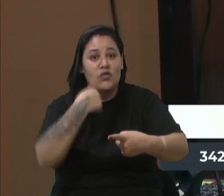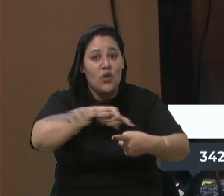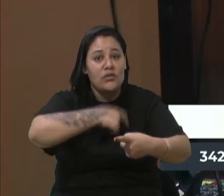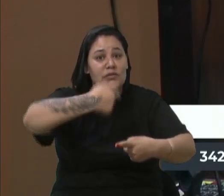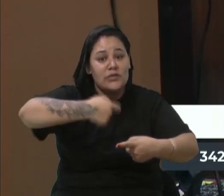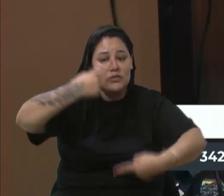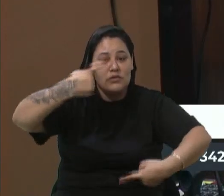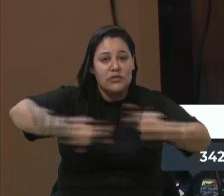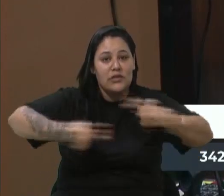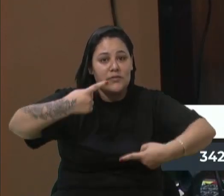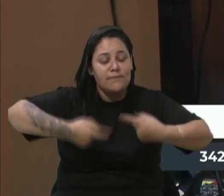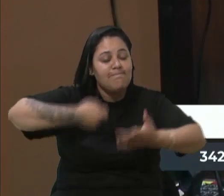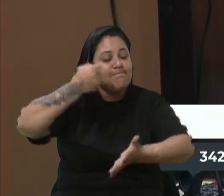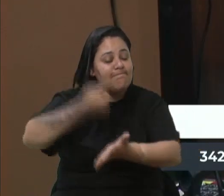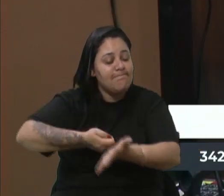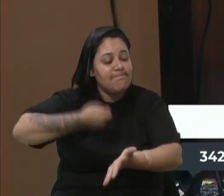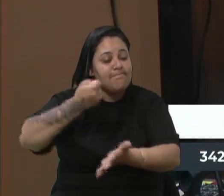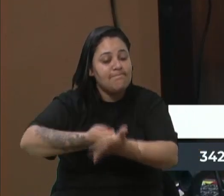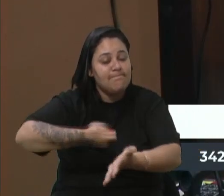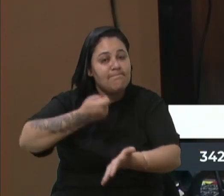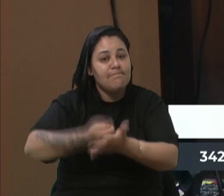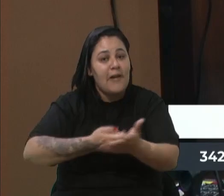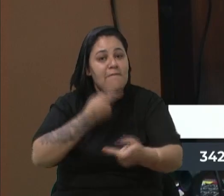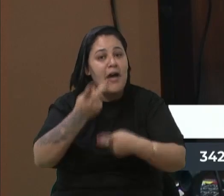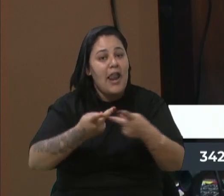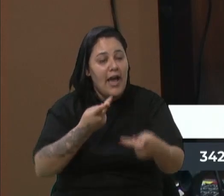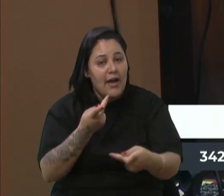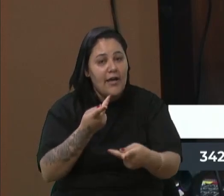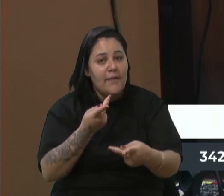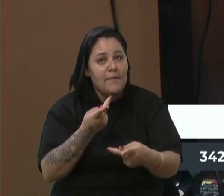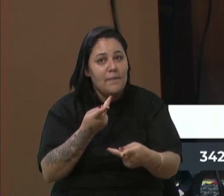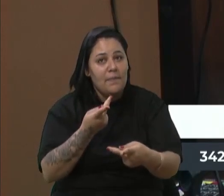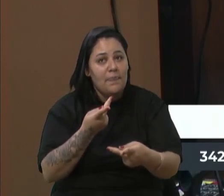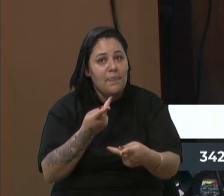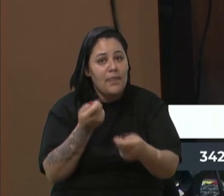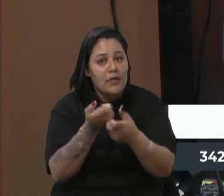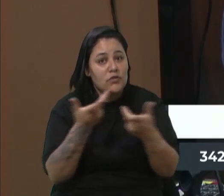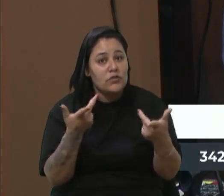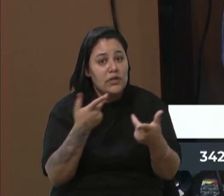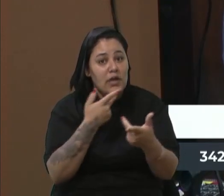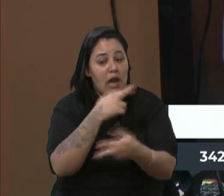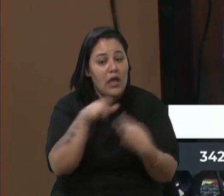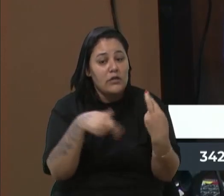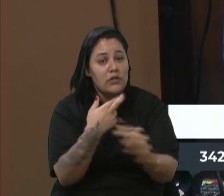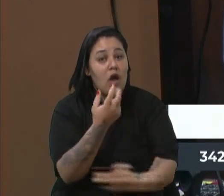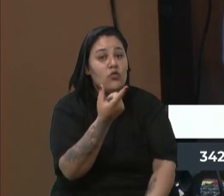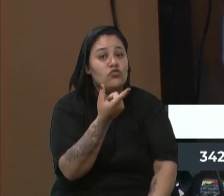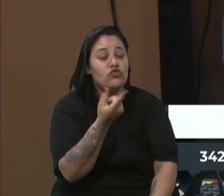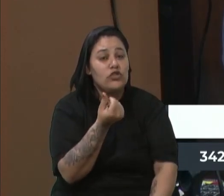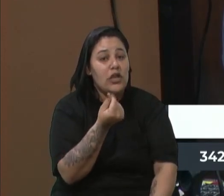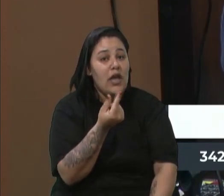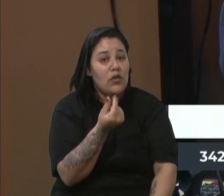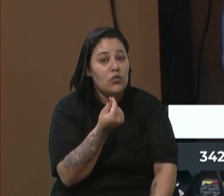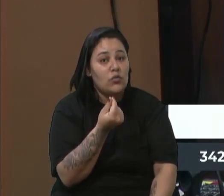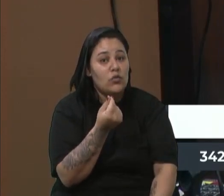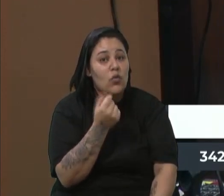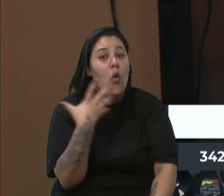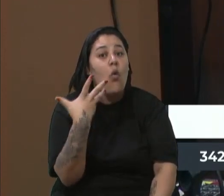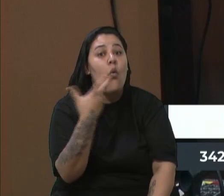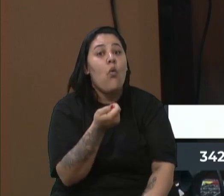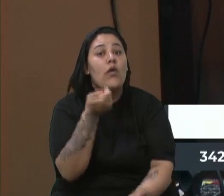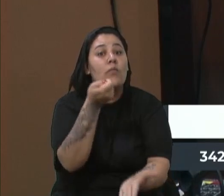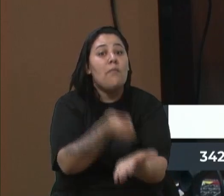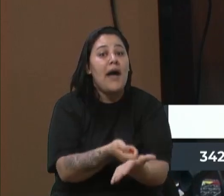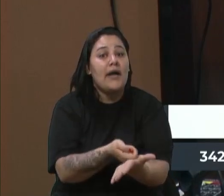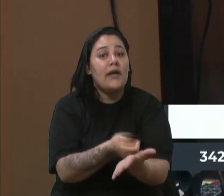debater incessantemente essa questão dos preços. Por que eu digo isso? Nós temos os